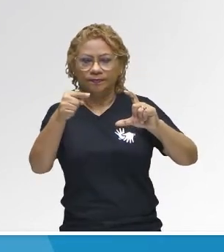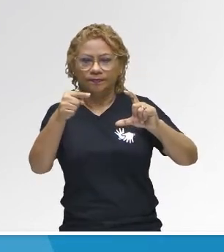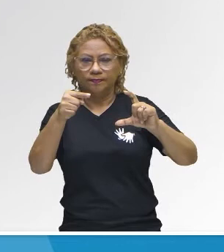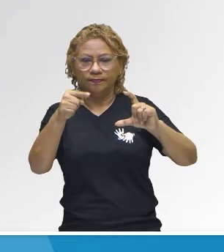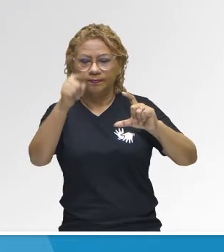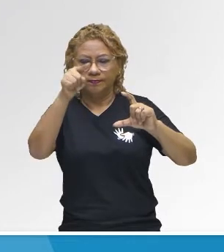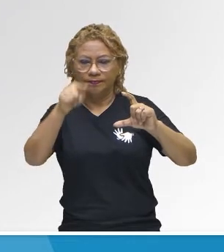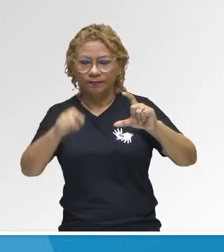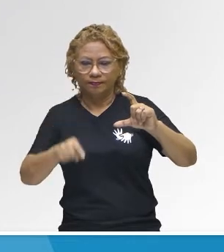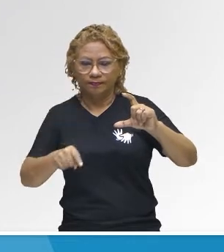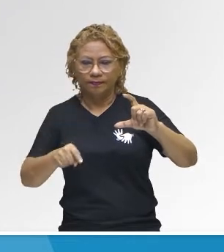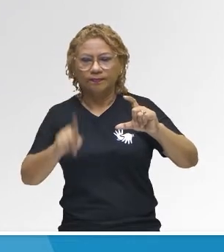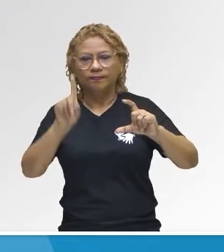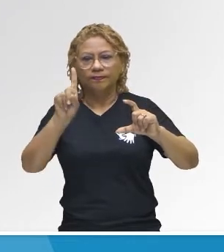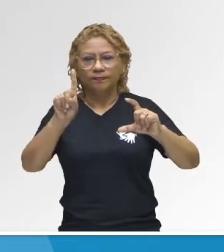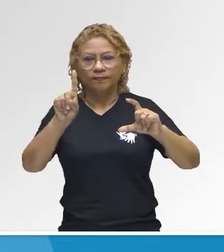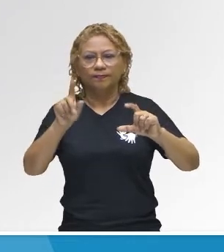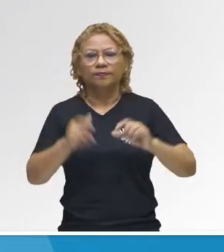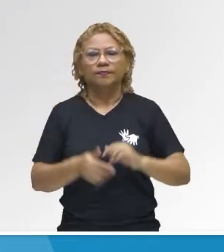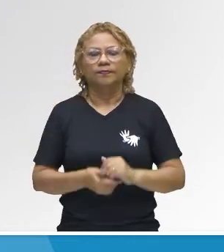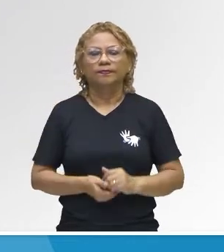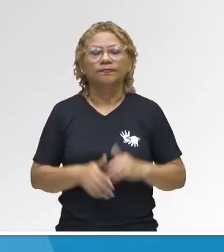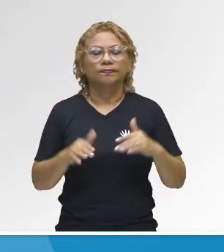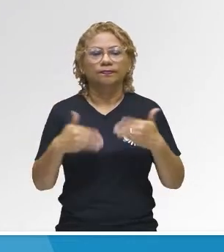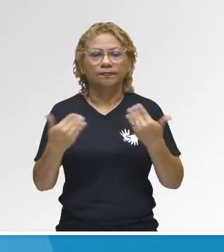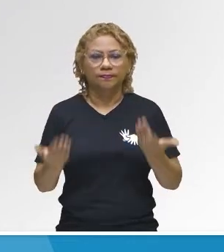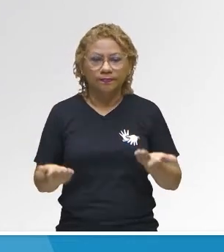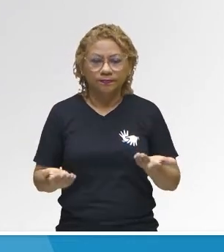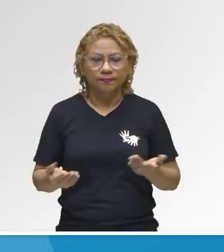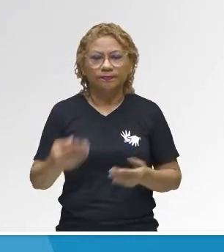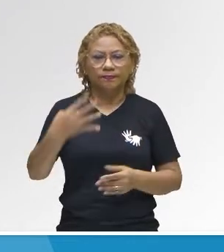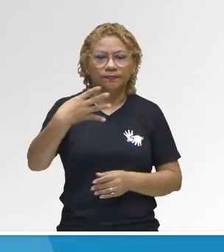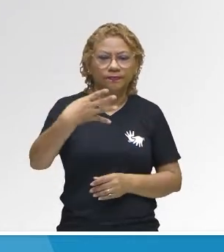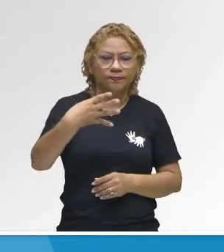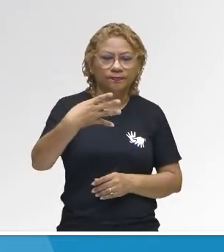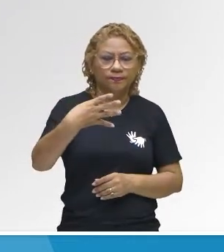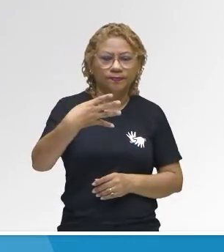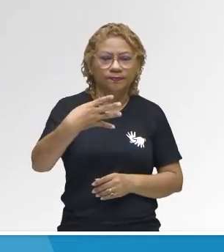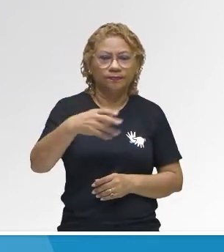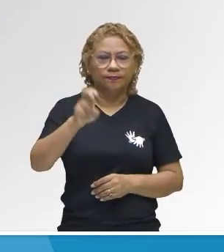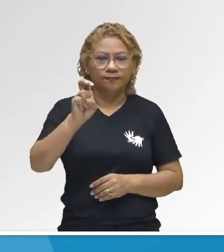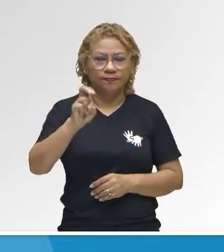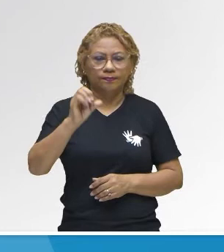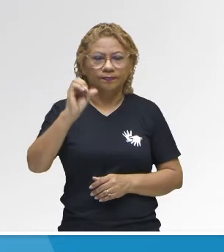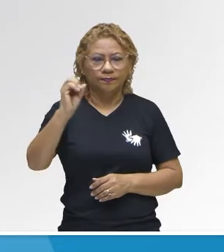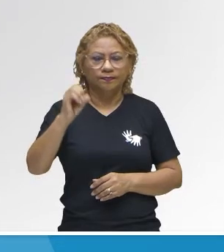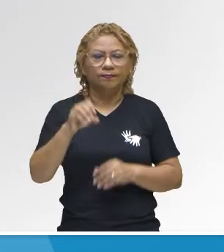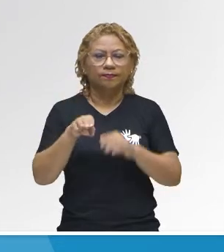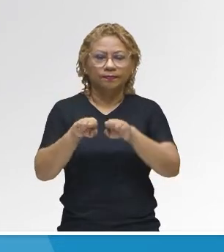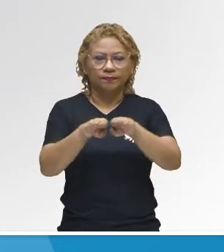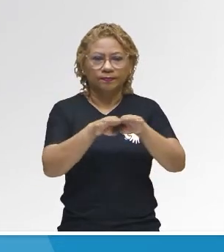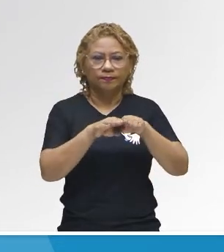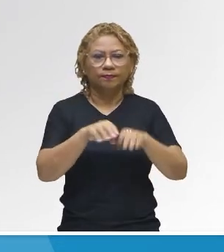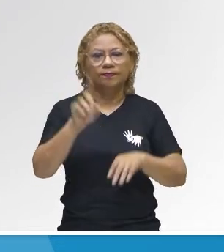1. Então, portanto, a tangente de 45 graus é igual a 1.